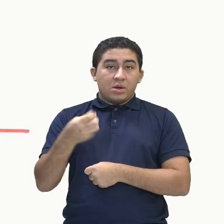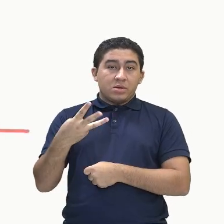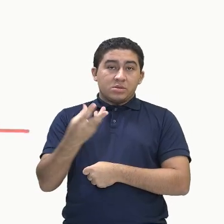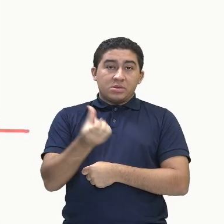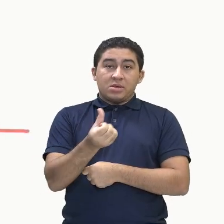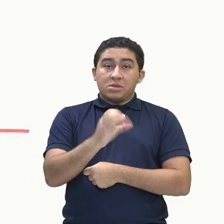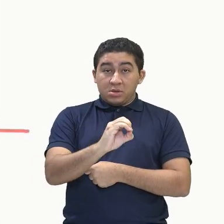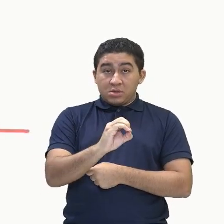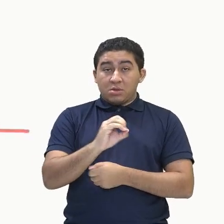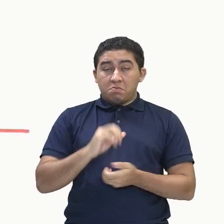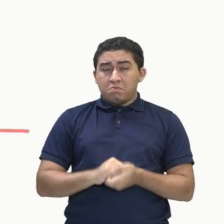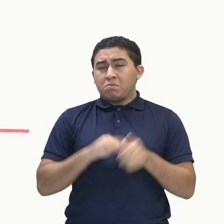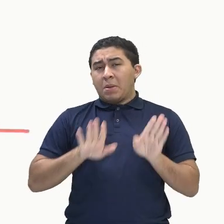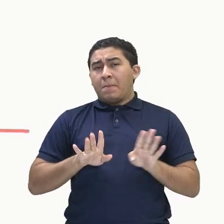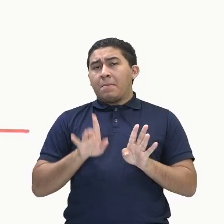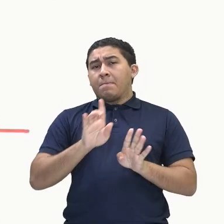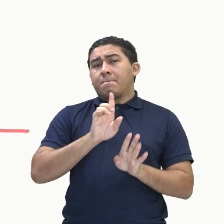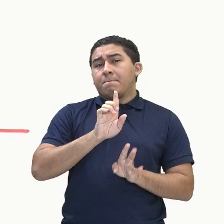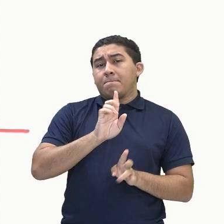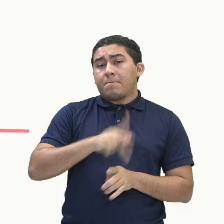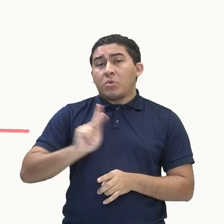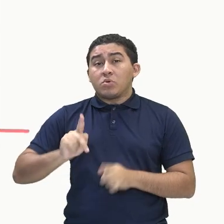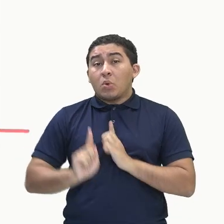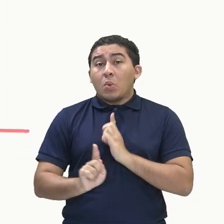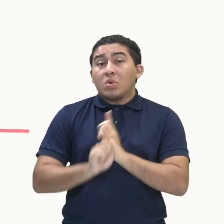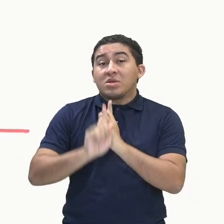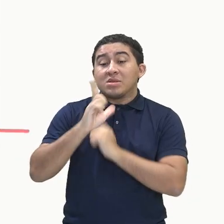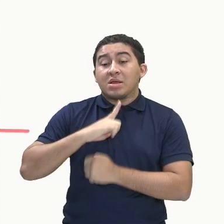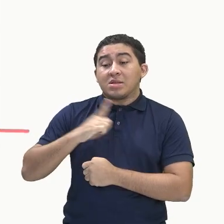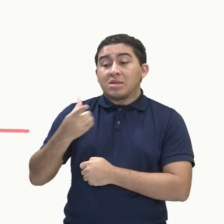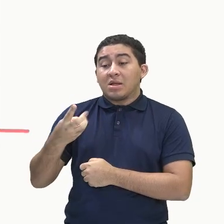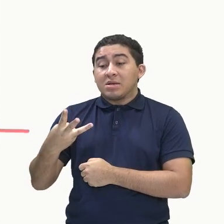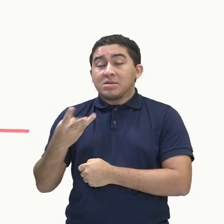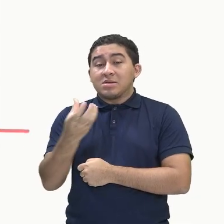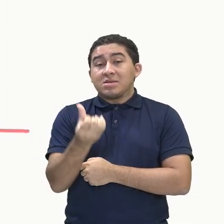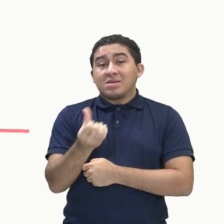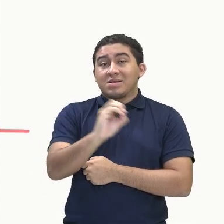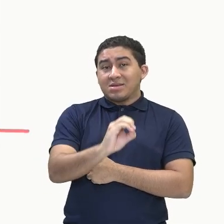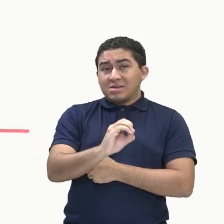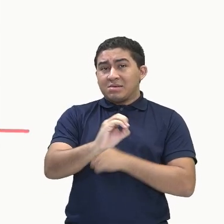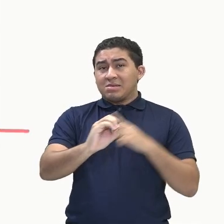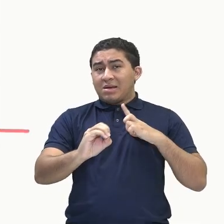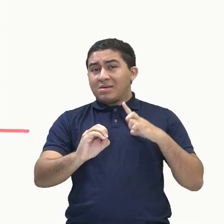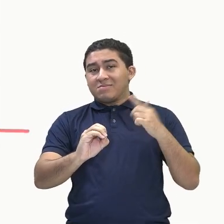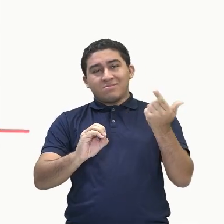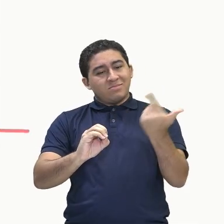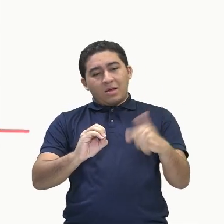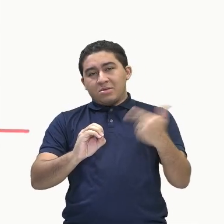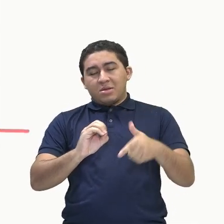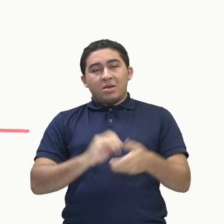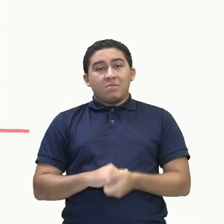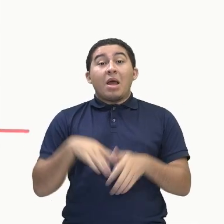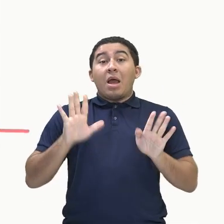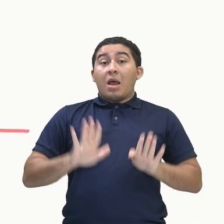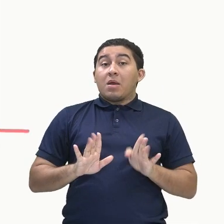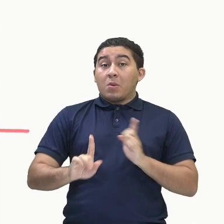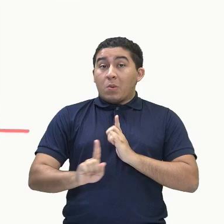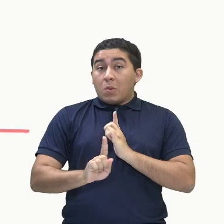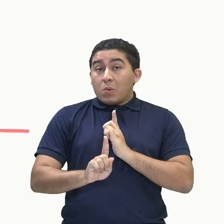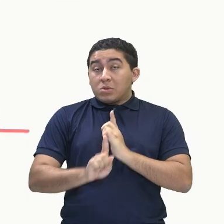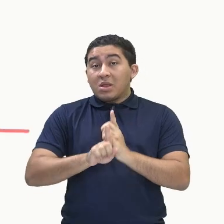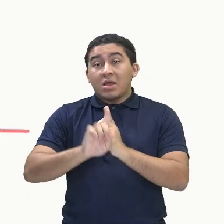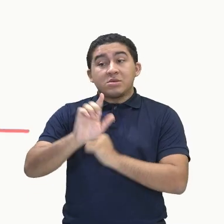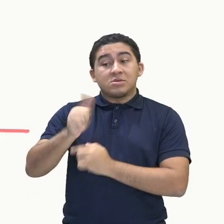graus. Professor, achei uma longitude de 360 graus. Não tem. Professor, achei uma longitude